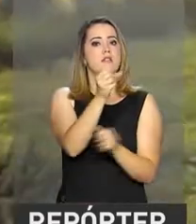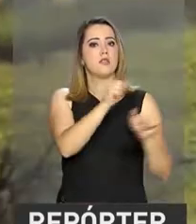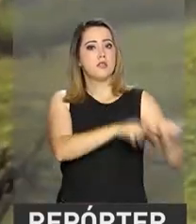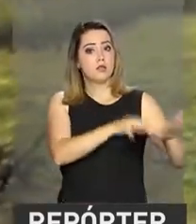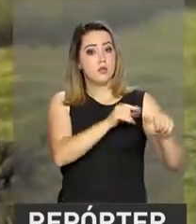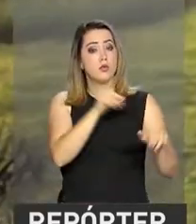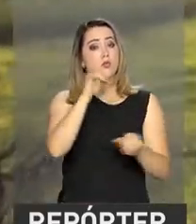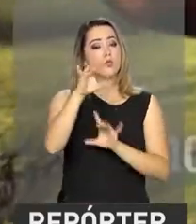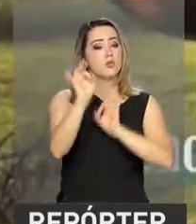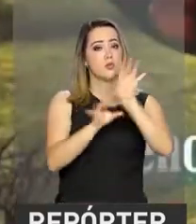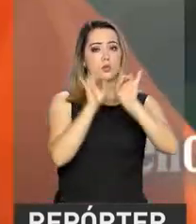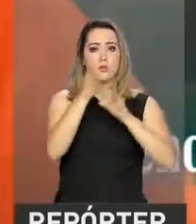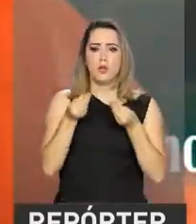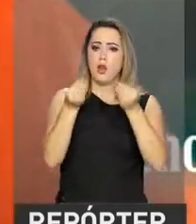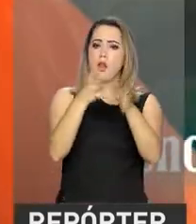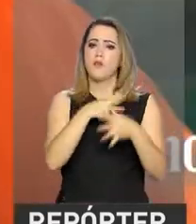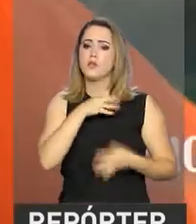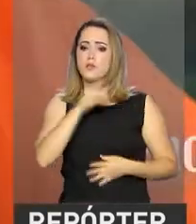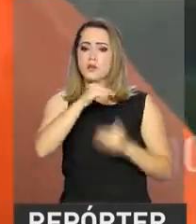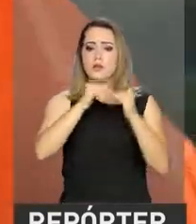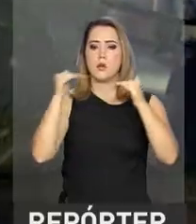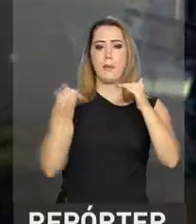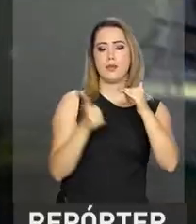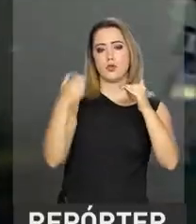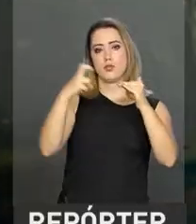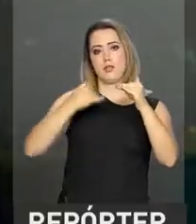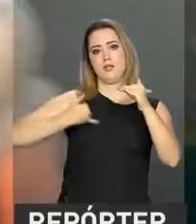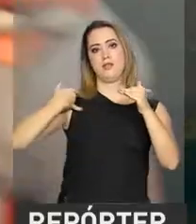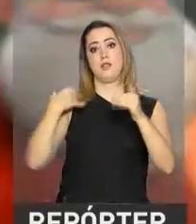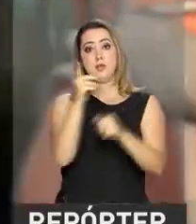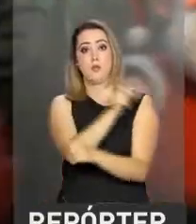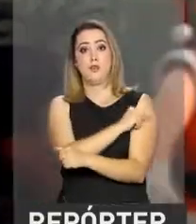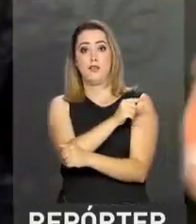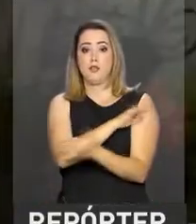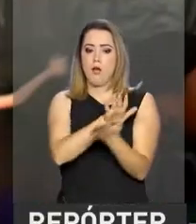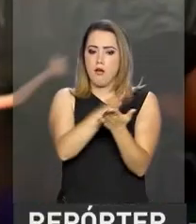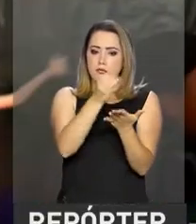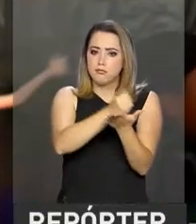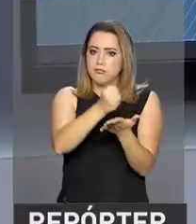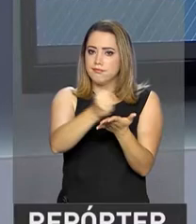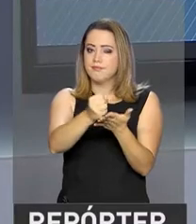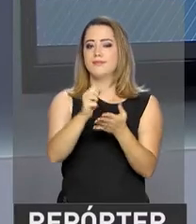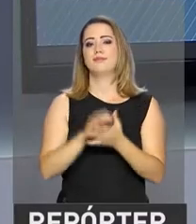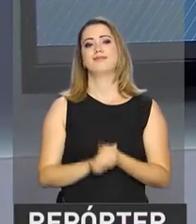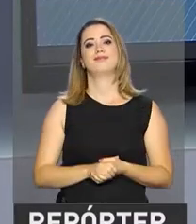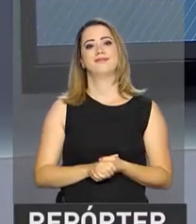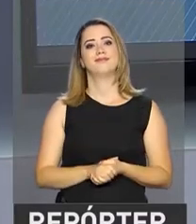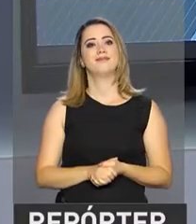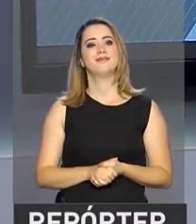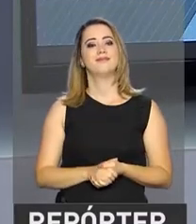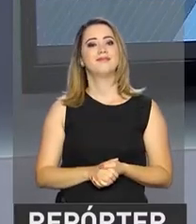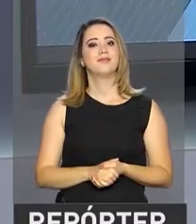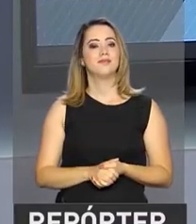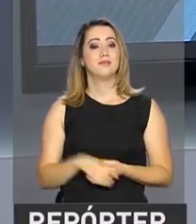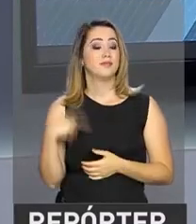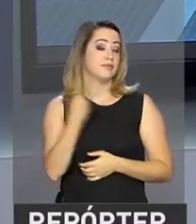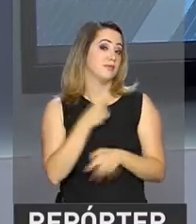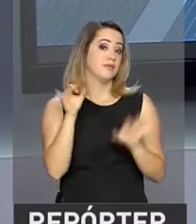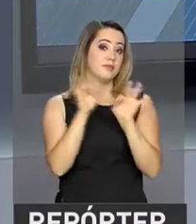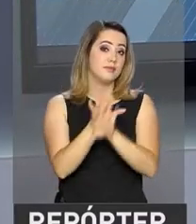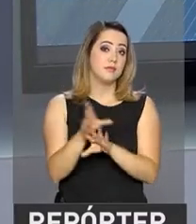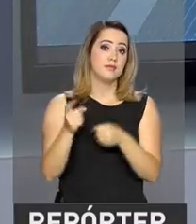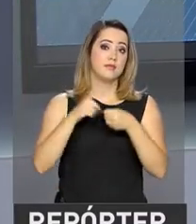setembro é o dia te leve seus filhos menores de 15 anos para vacinar atualizar a caderneta e nós ficamos por aqui